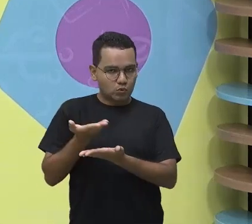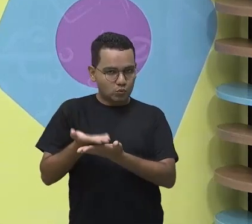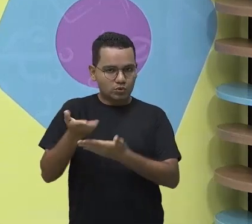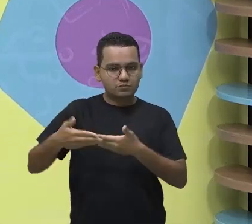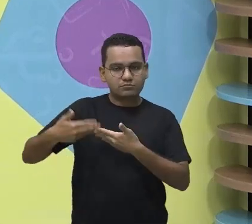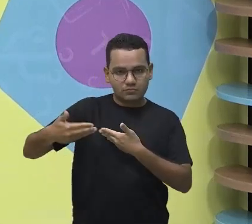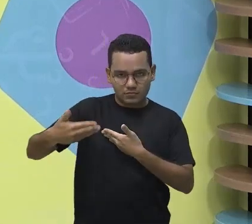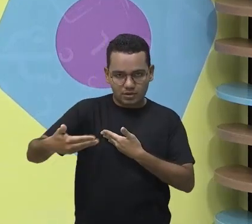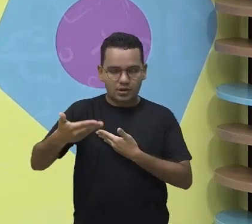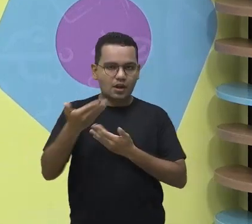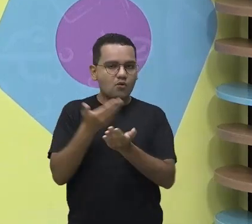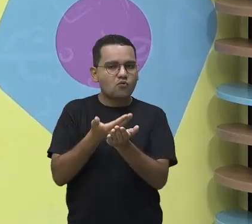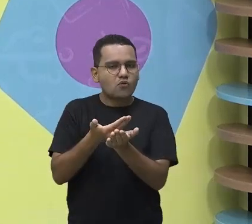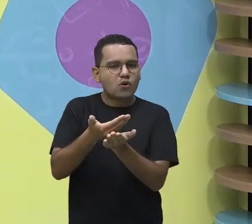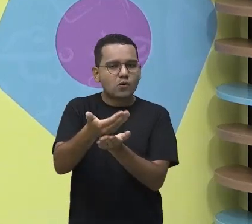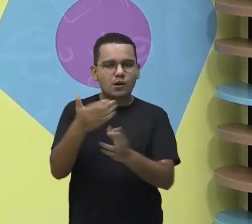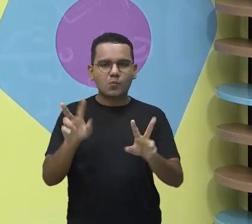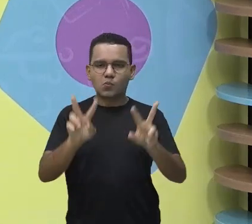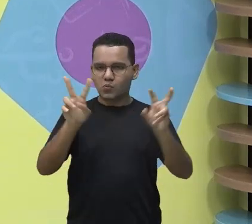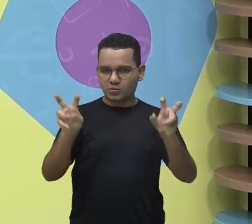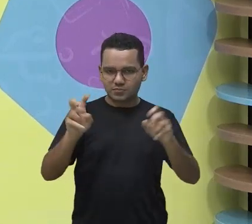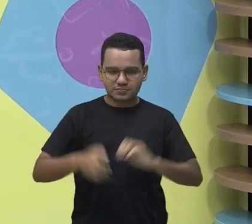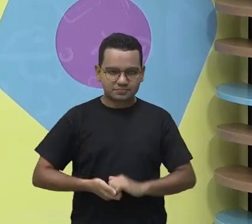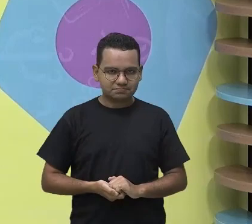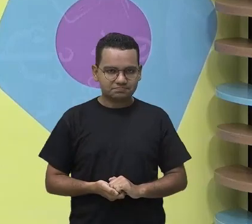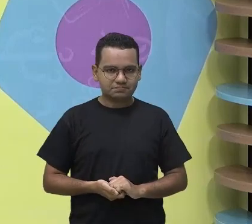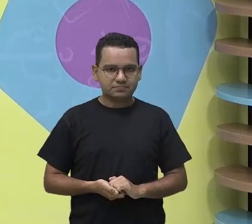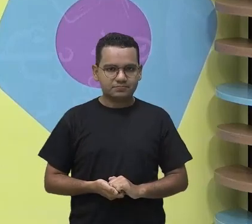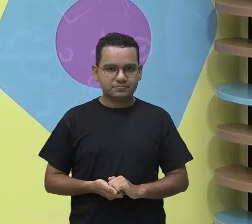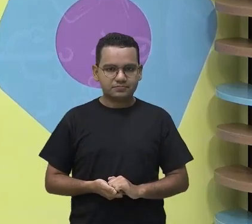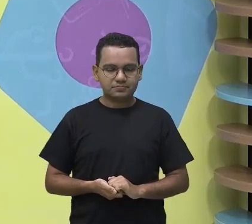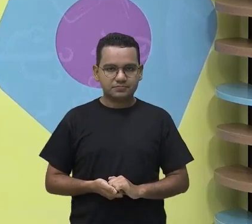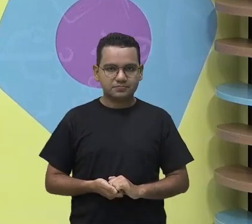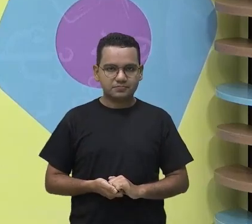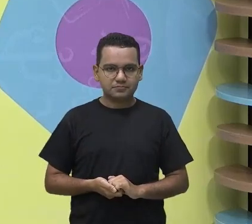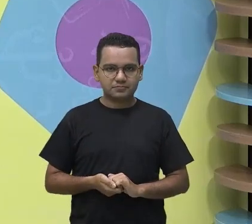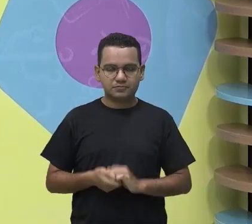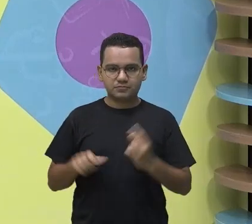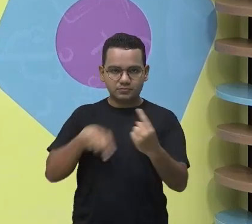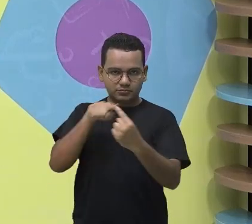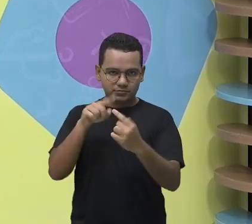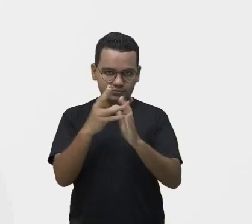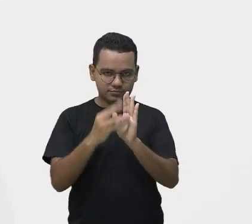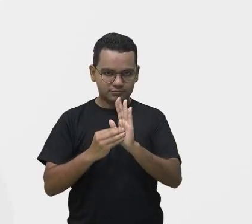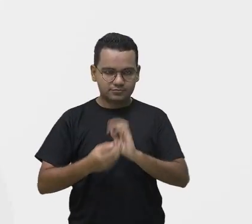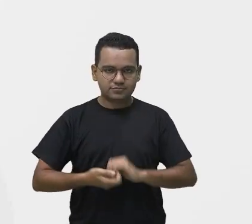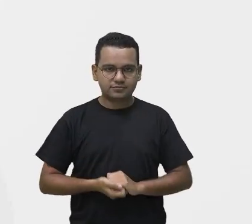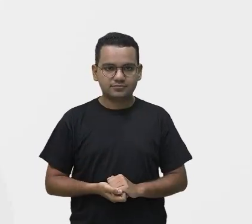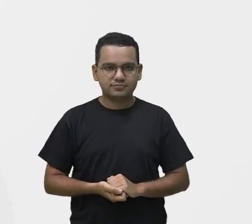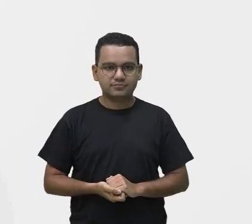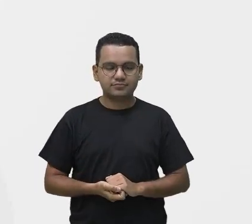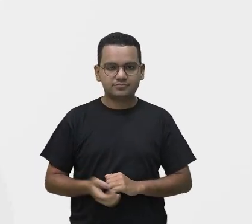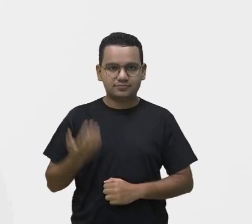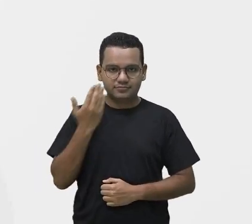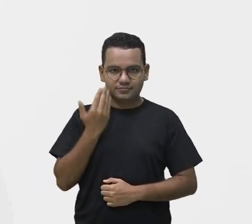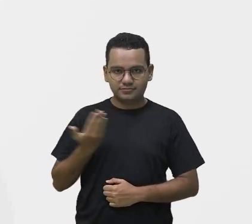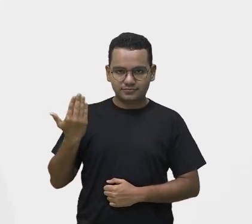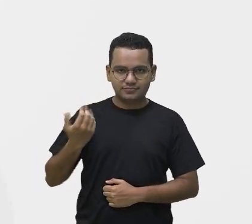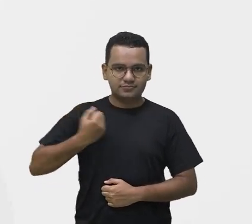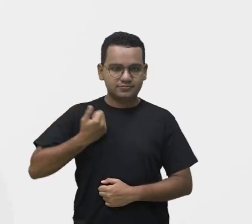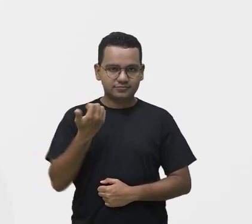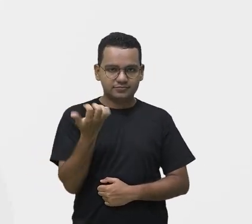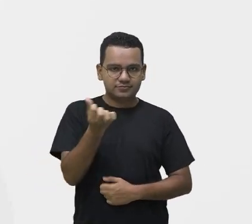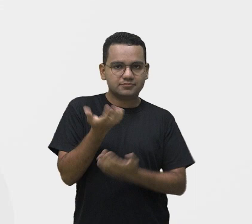realidade iniciar as atividades de hoje. Vamos verificar o que nós temos para a aula de hoje. Esta é a aula de